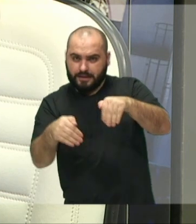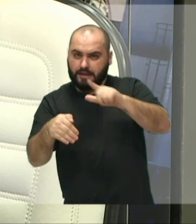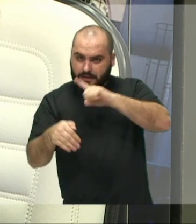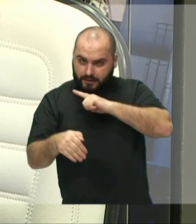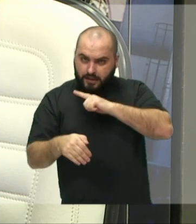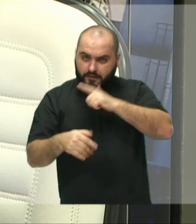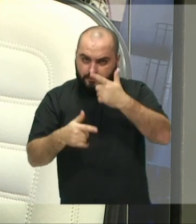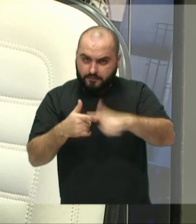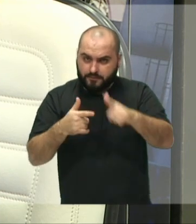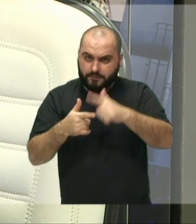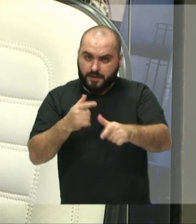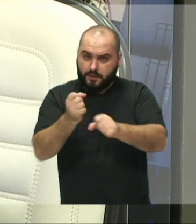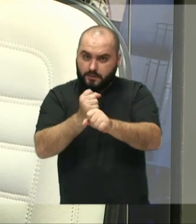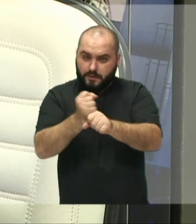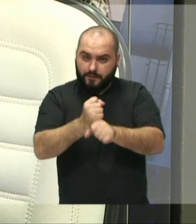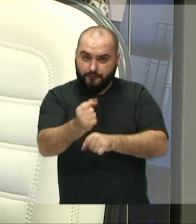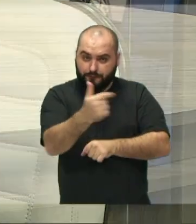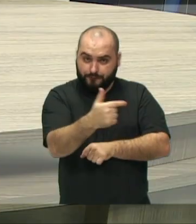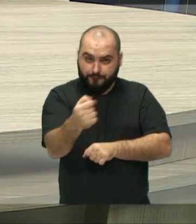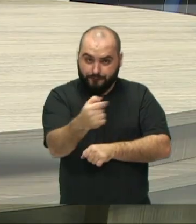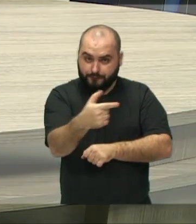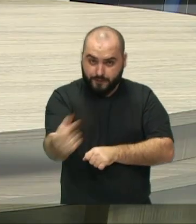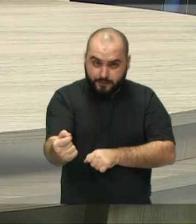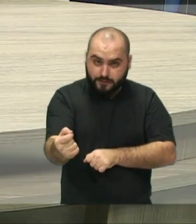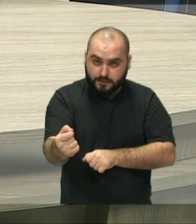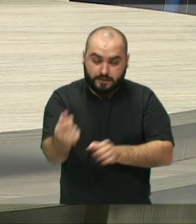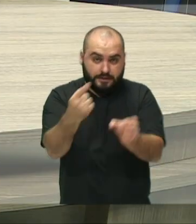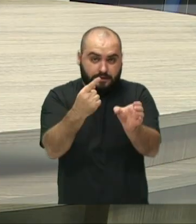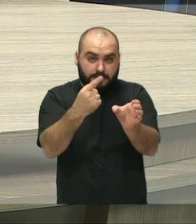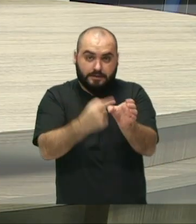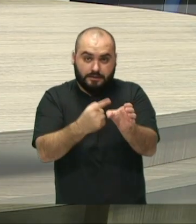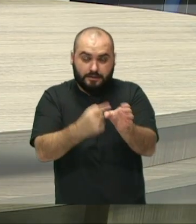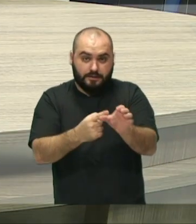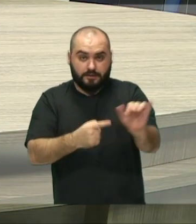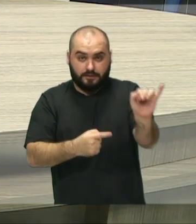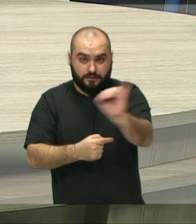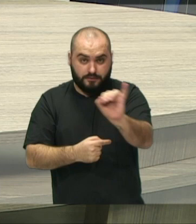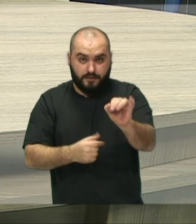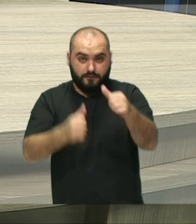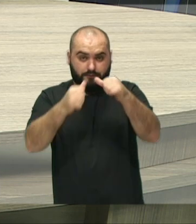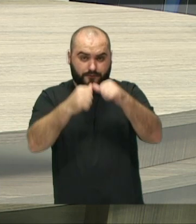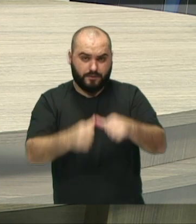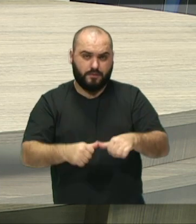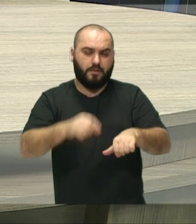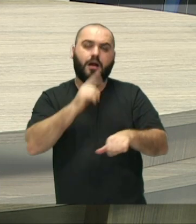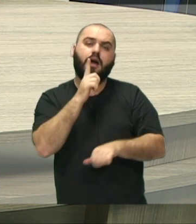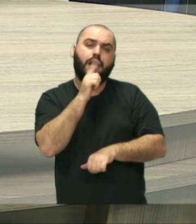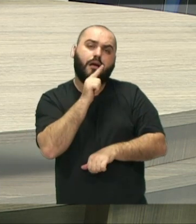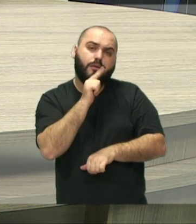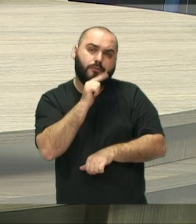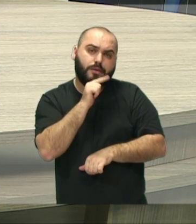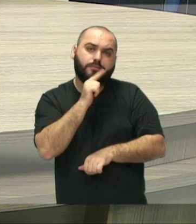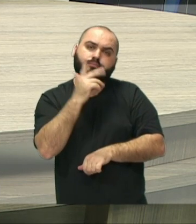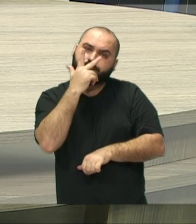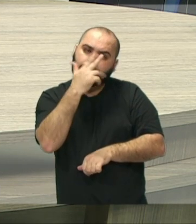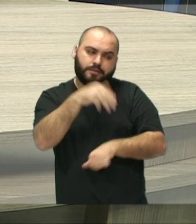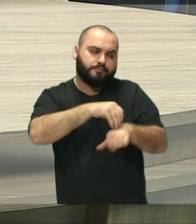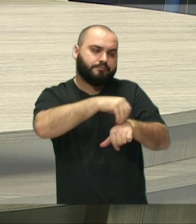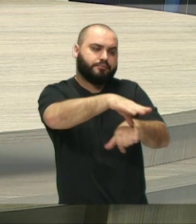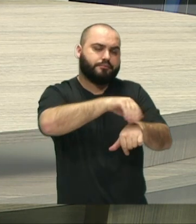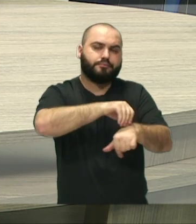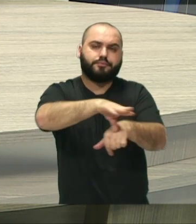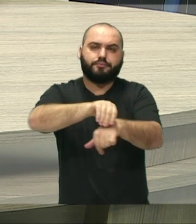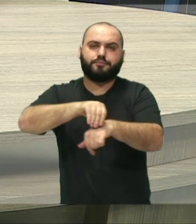que houve em 2020, onde a cidade, enfim, teve que ficar sendo distribuído água em